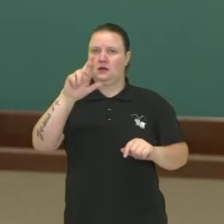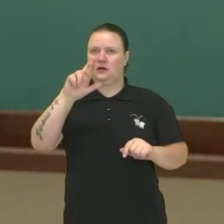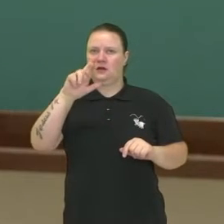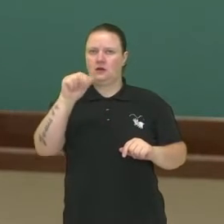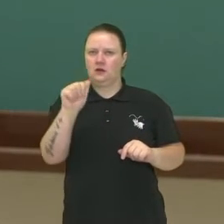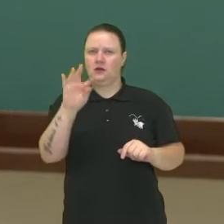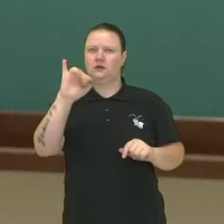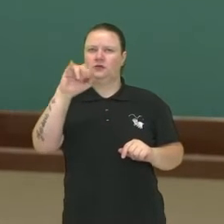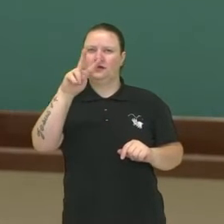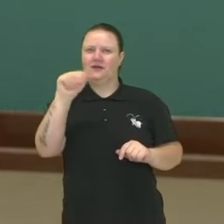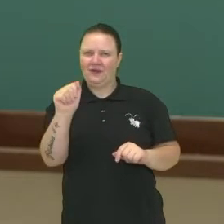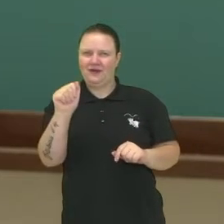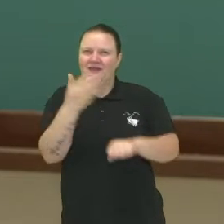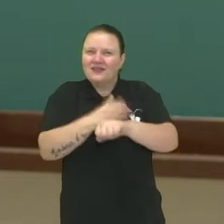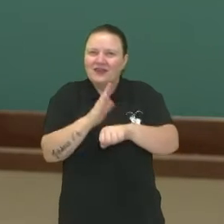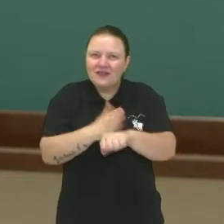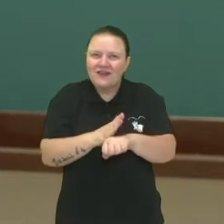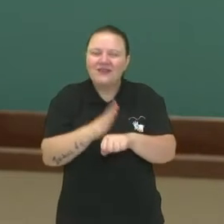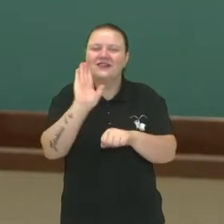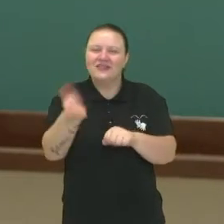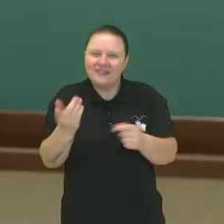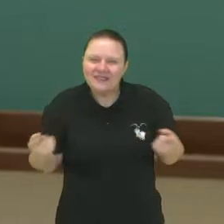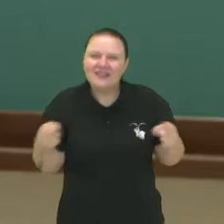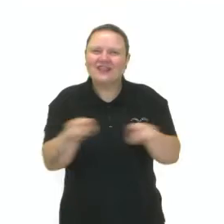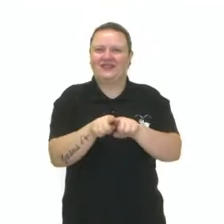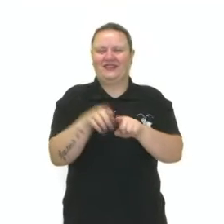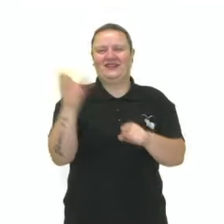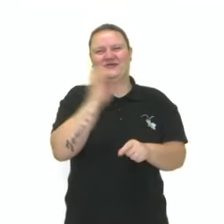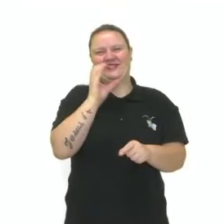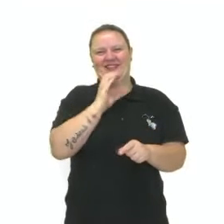Faz aí, que eu te aguardo aqui. É rapidinho.